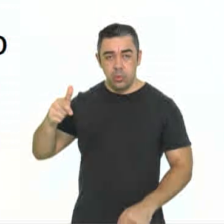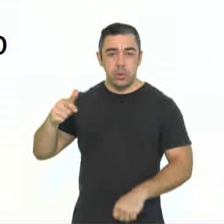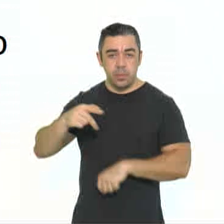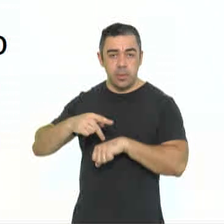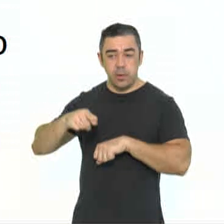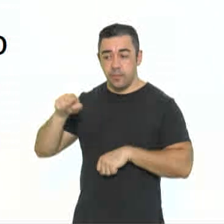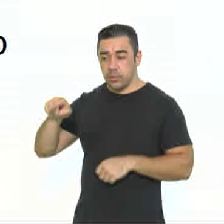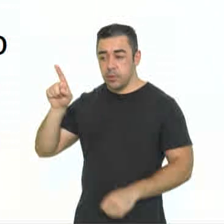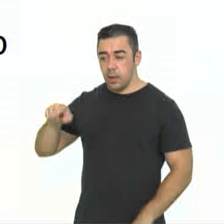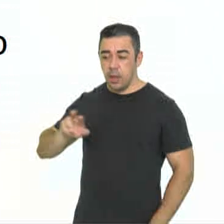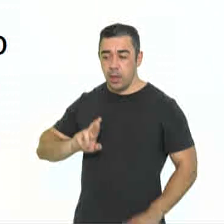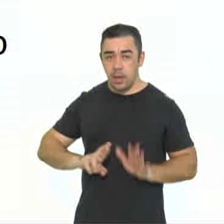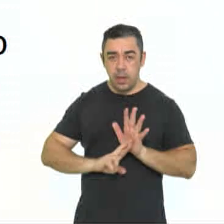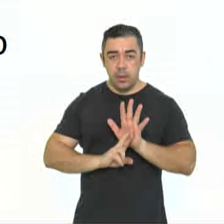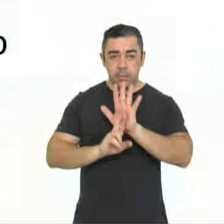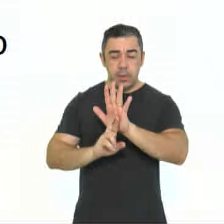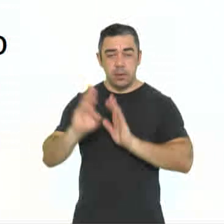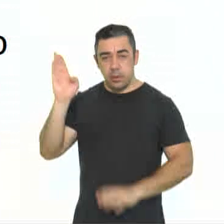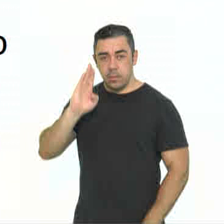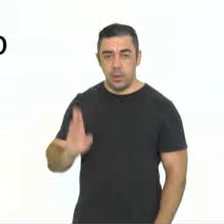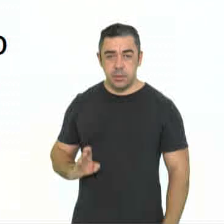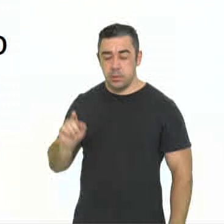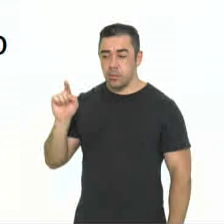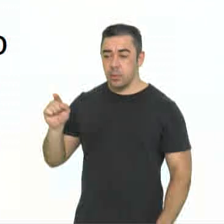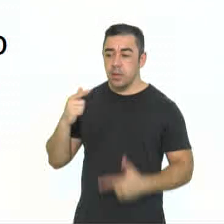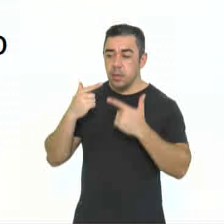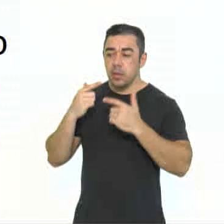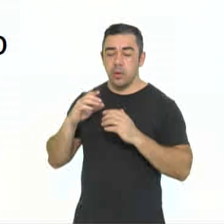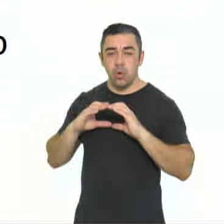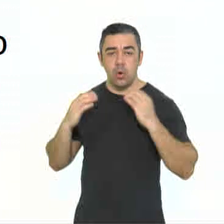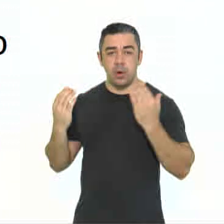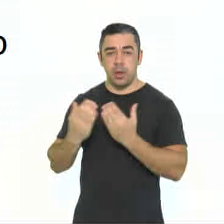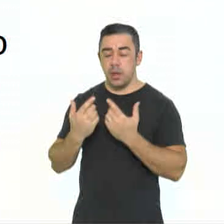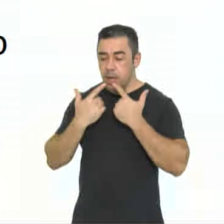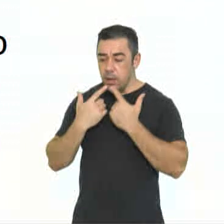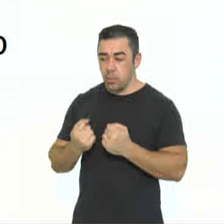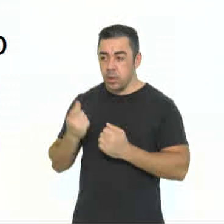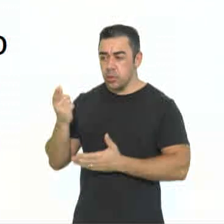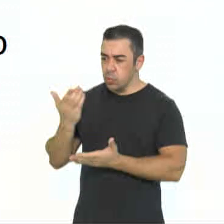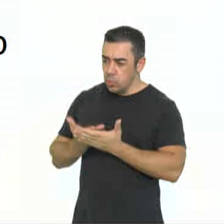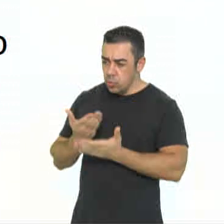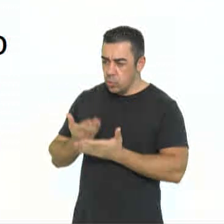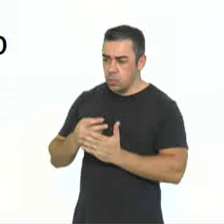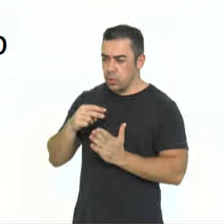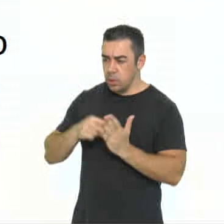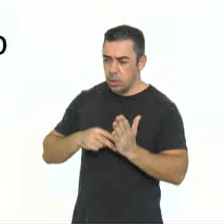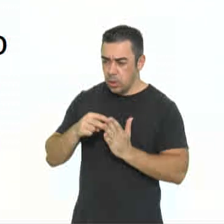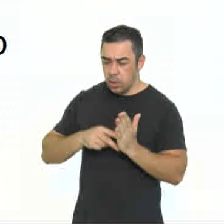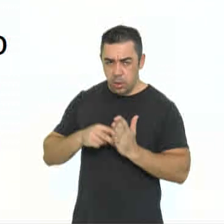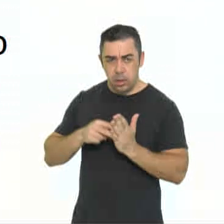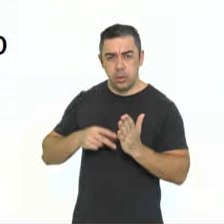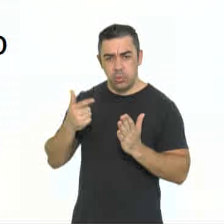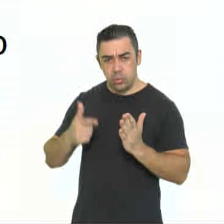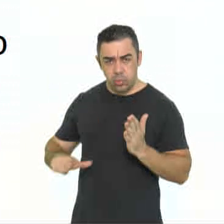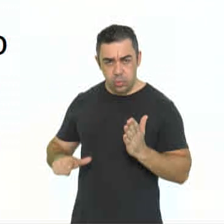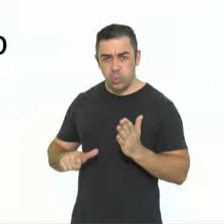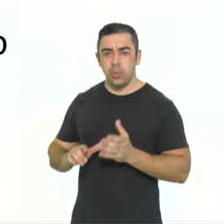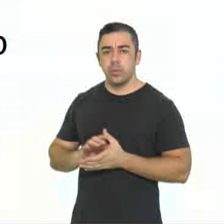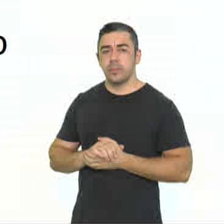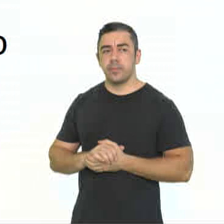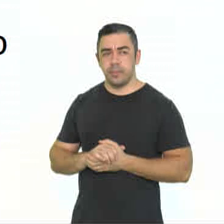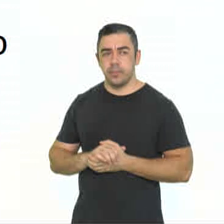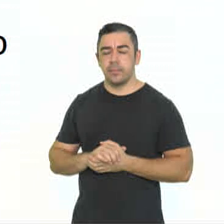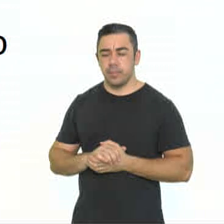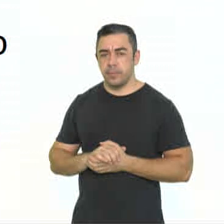representar o Brasil no Congresso de Linguística. Estude, leia o Hovelac,